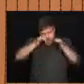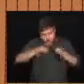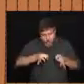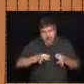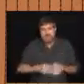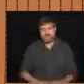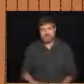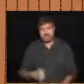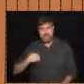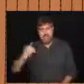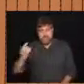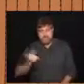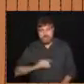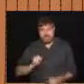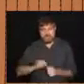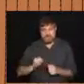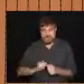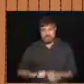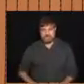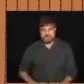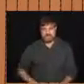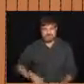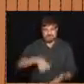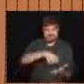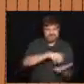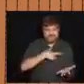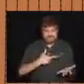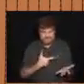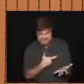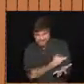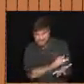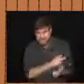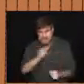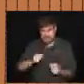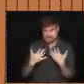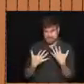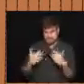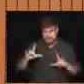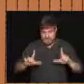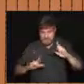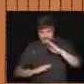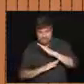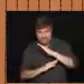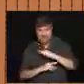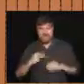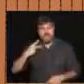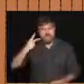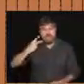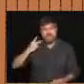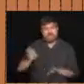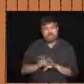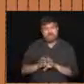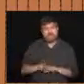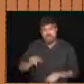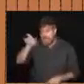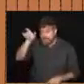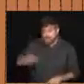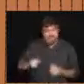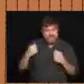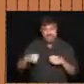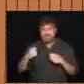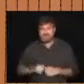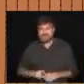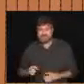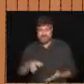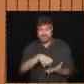tomar. Nós vamos tirar dos centros de saúde, então as pessoas que estão nos acompanhando pela TV Câmara, os vereadores, a pessoa não vai precisar mais